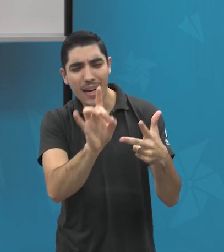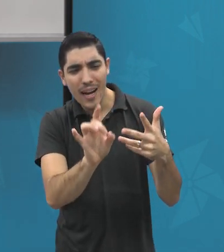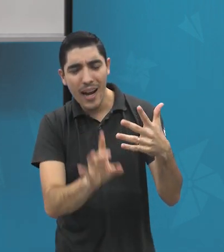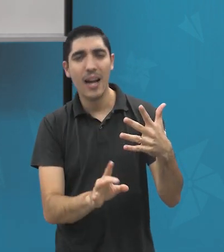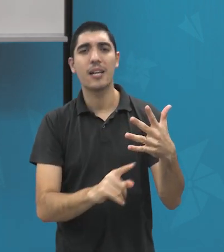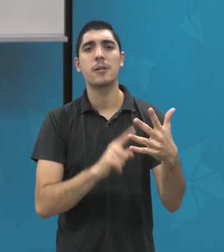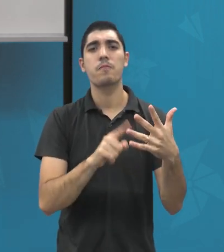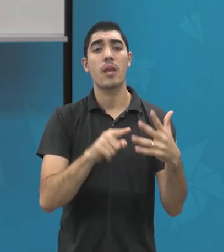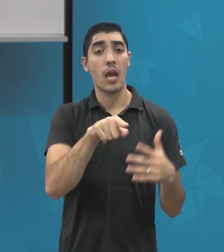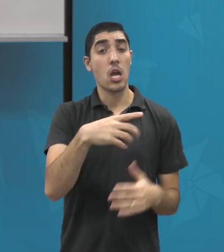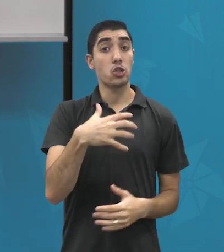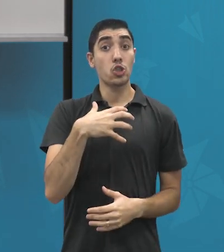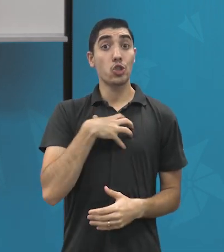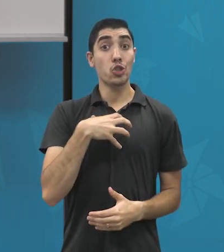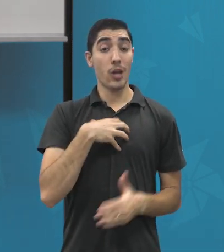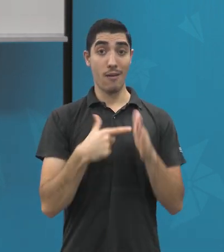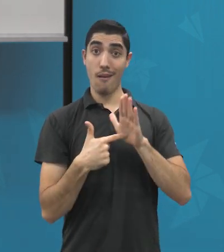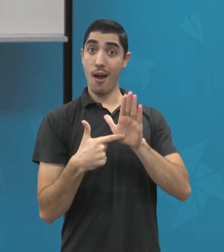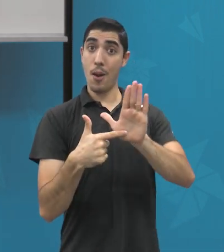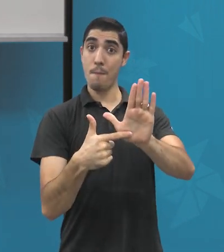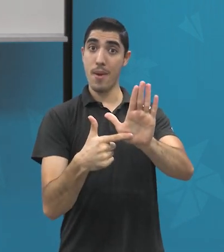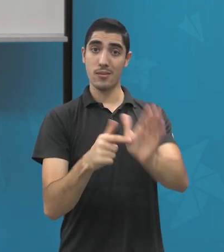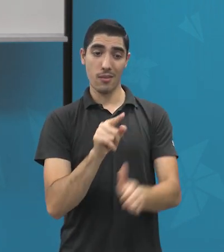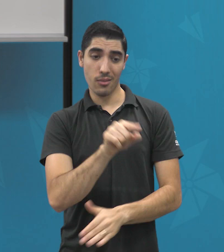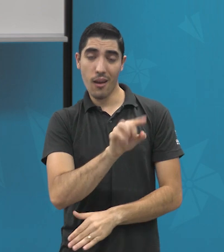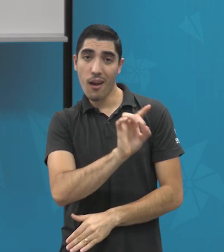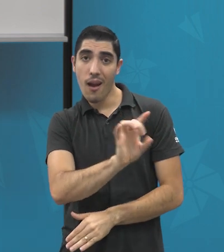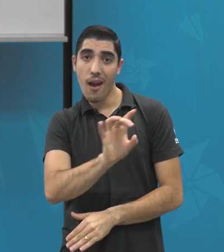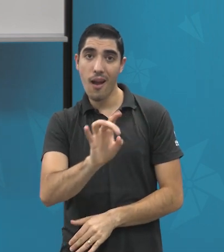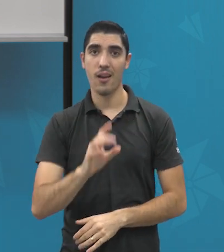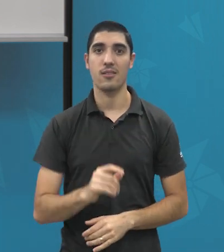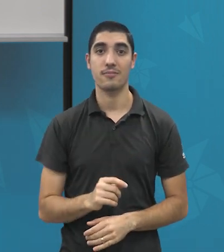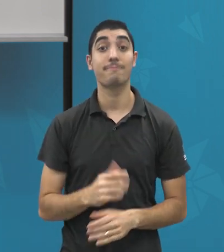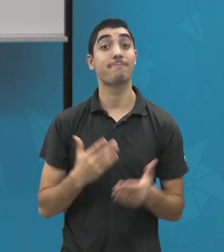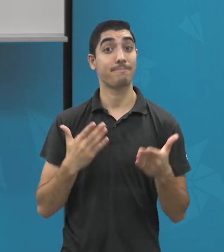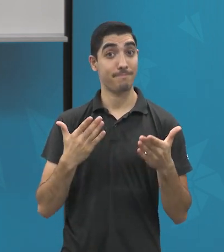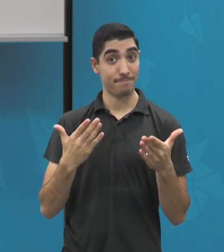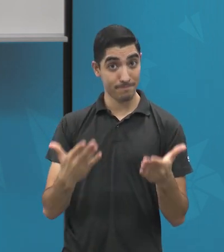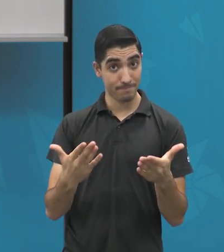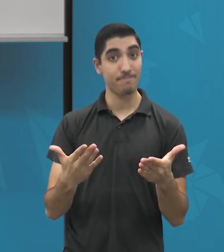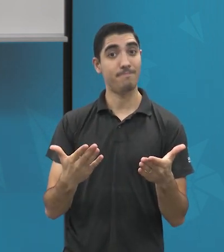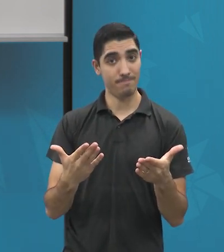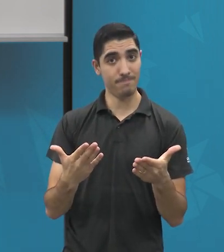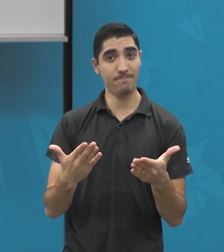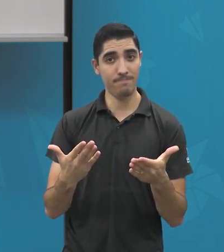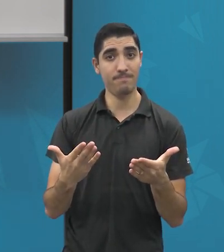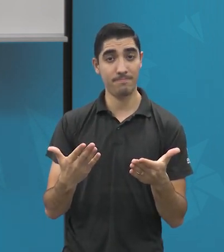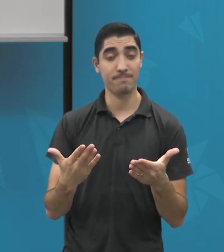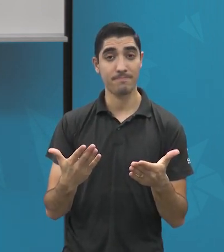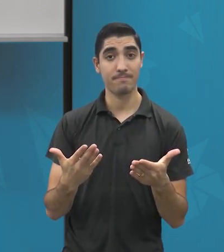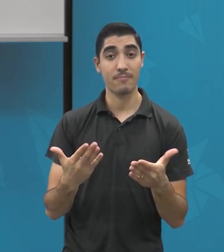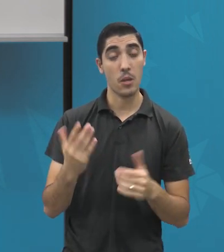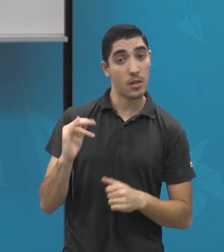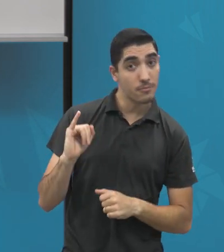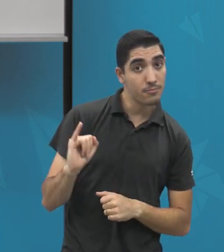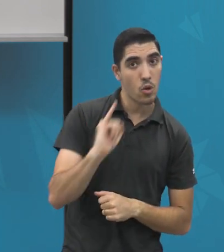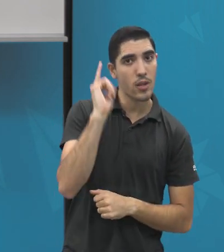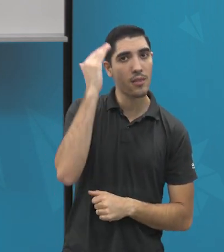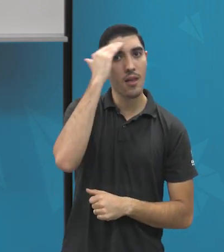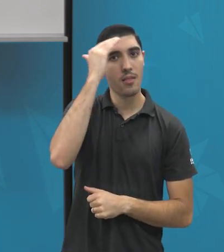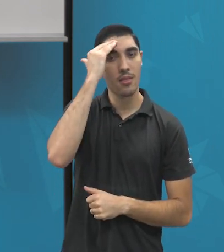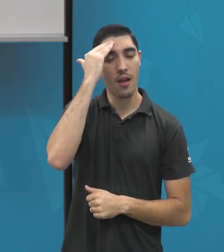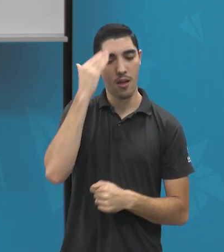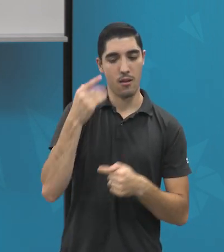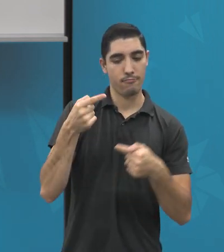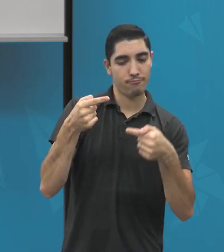mundo, a forma como elas se apresentam no dia a dia. Então tem uma relação importante entre